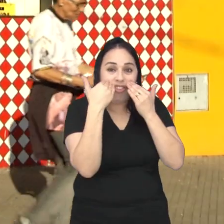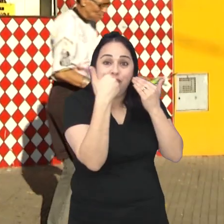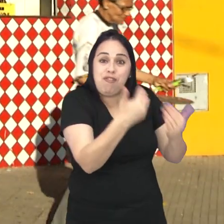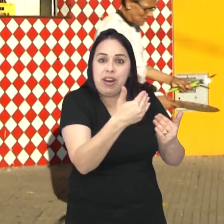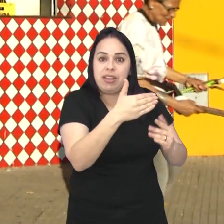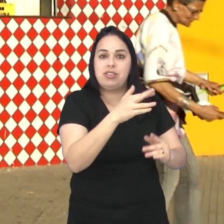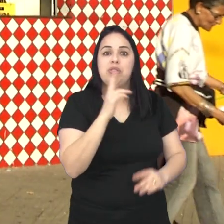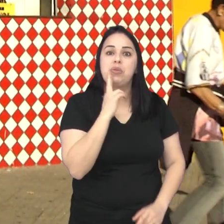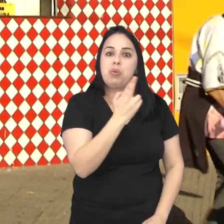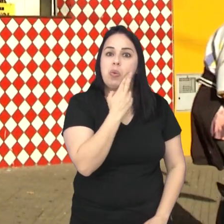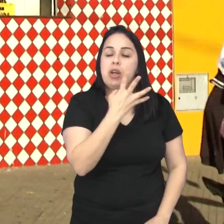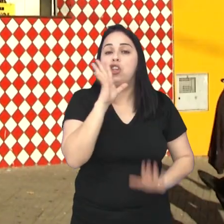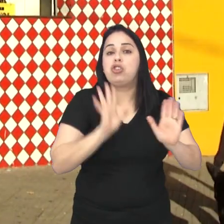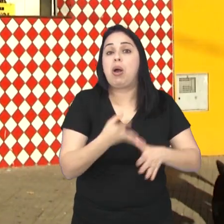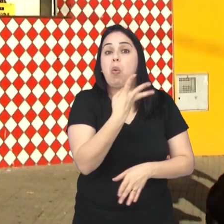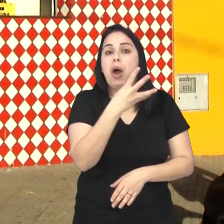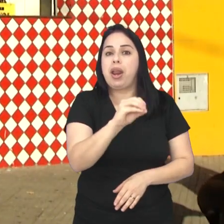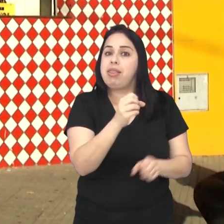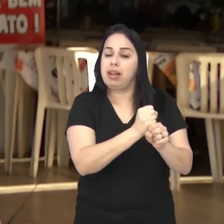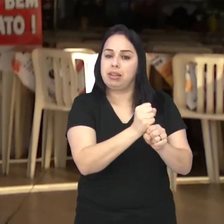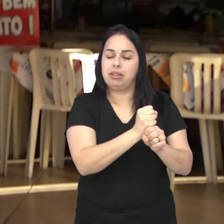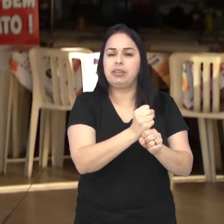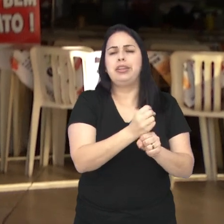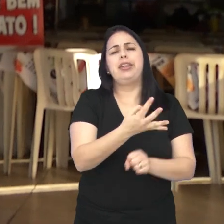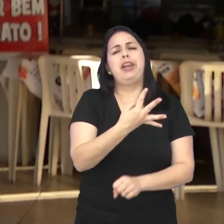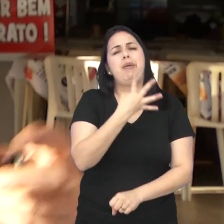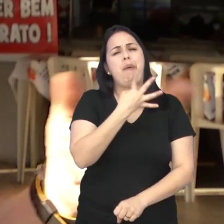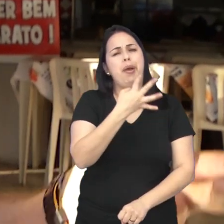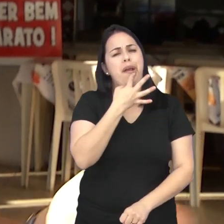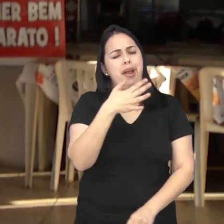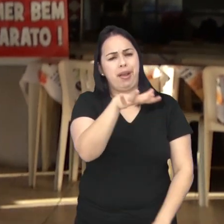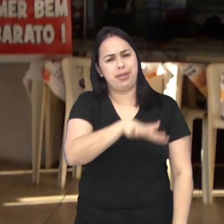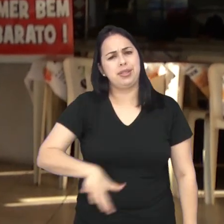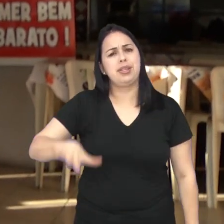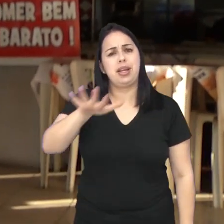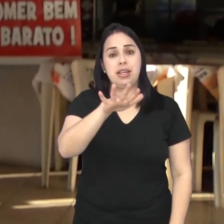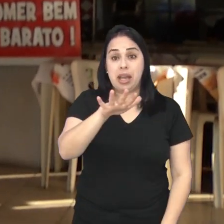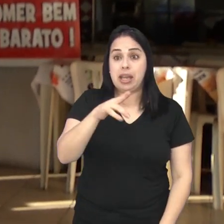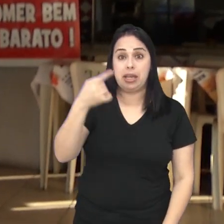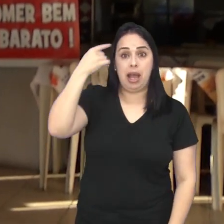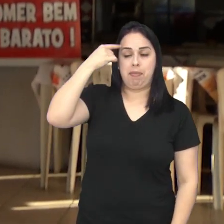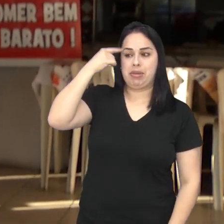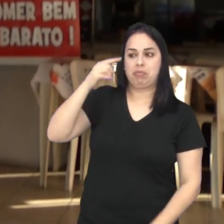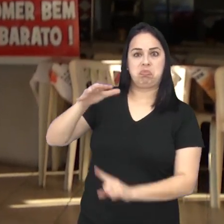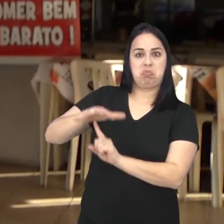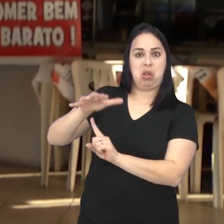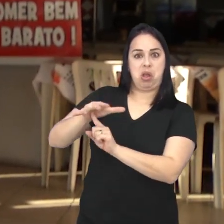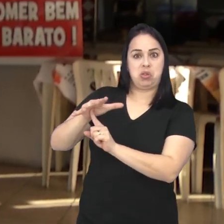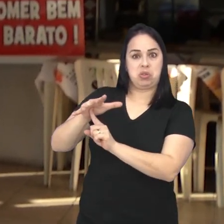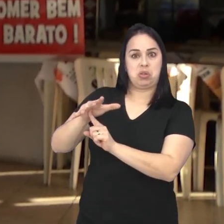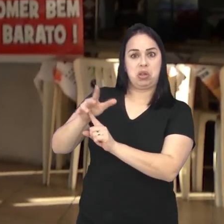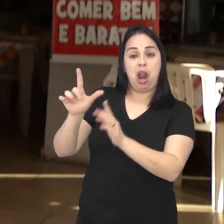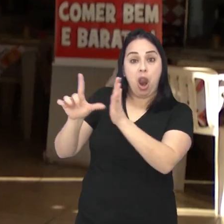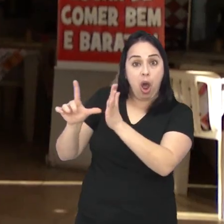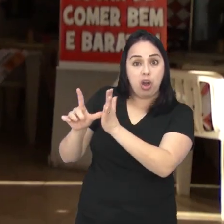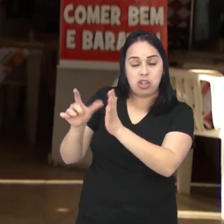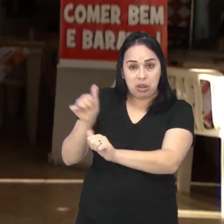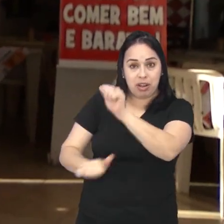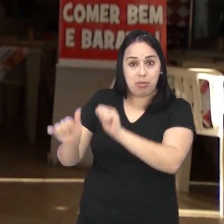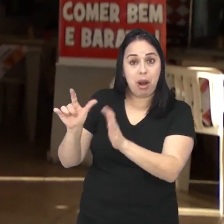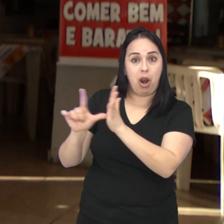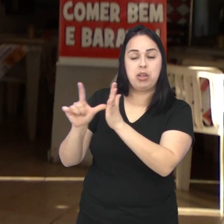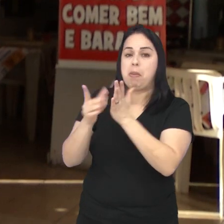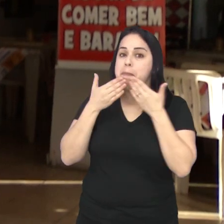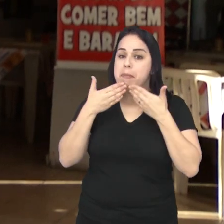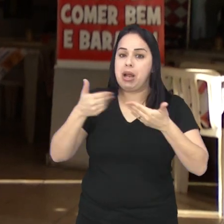de frente aos quiosques há 40 anos. Por conhecer bem o comércio local, ele acredita no potencial do projeto. Precisa ter